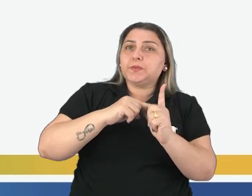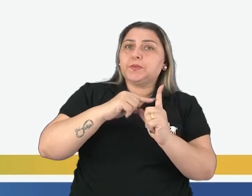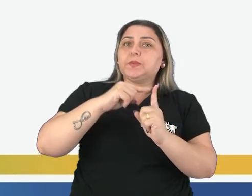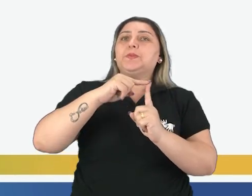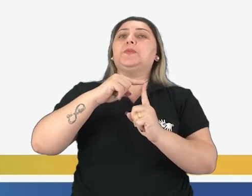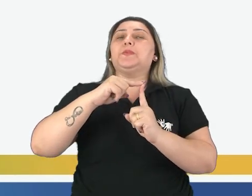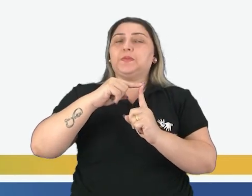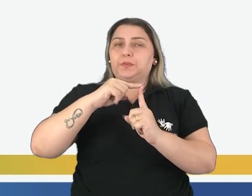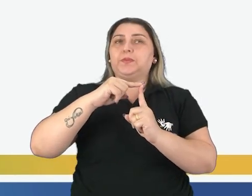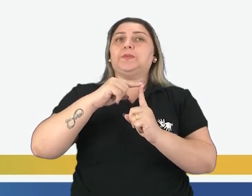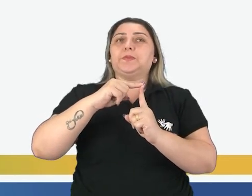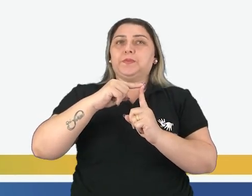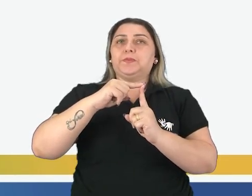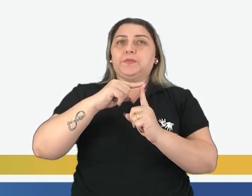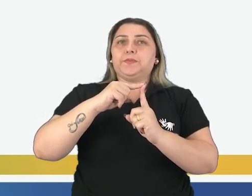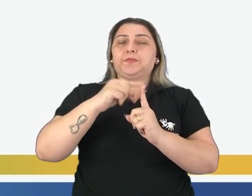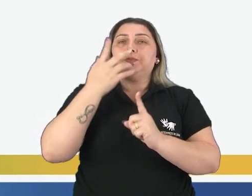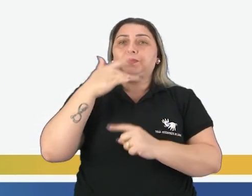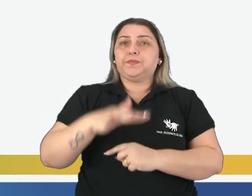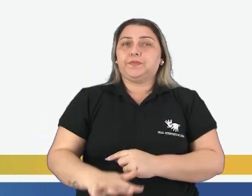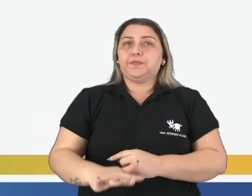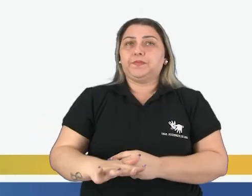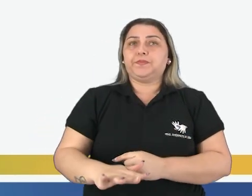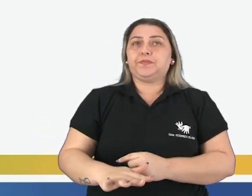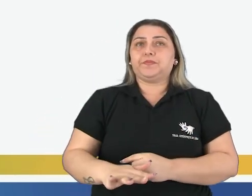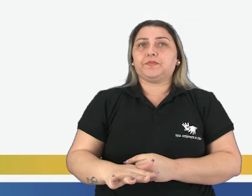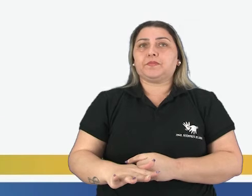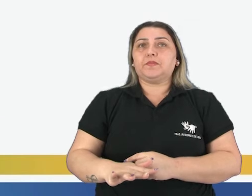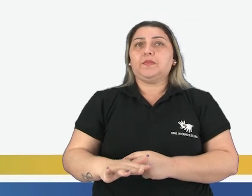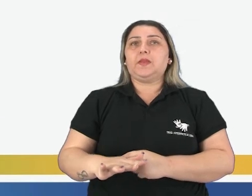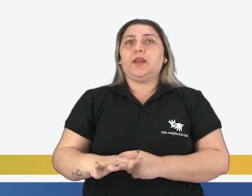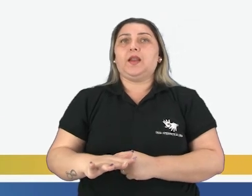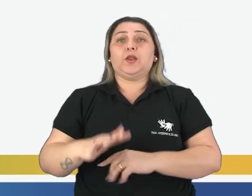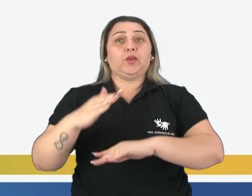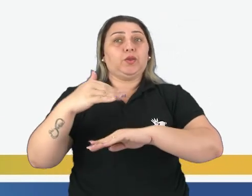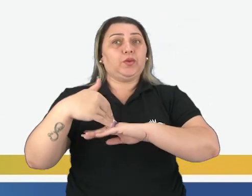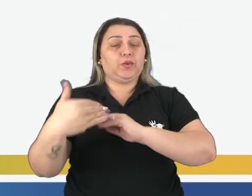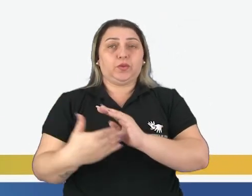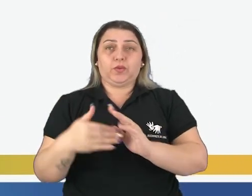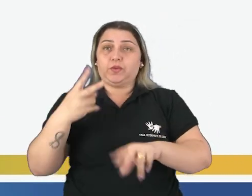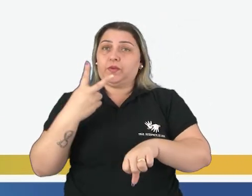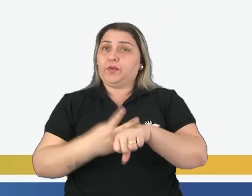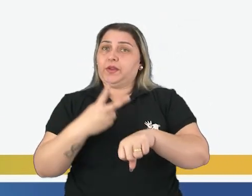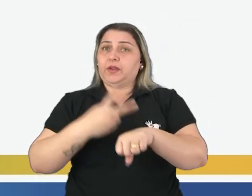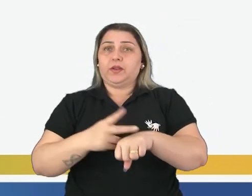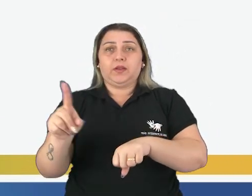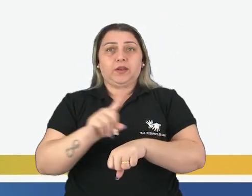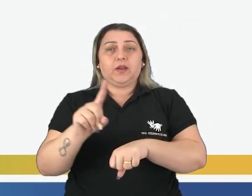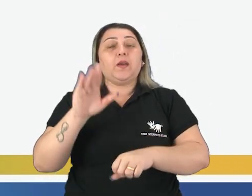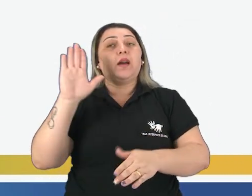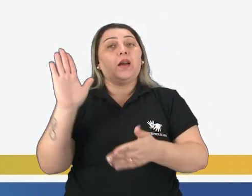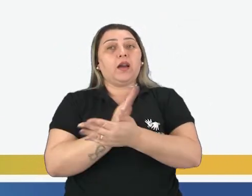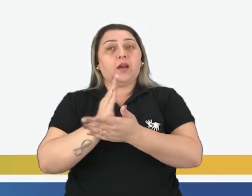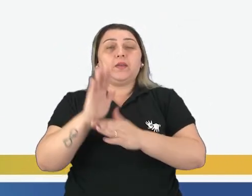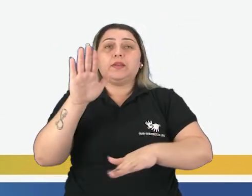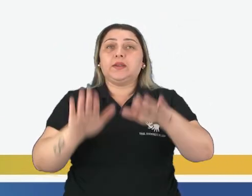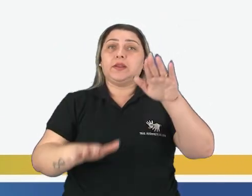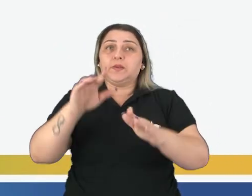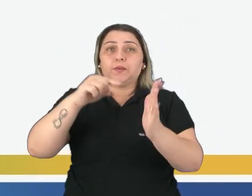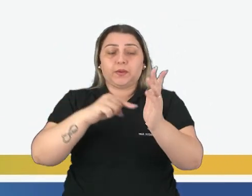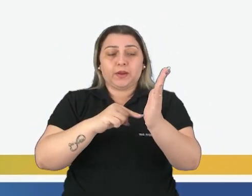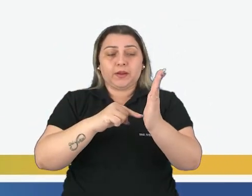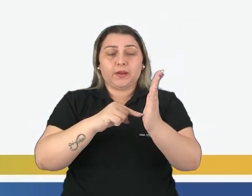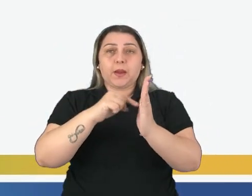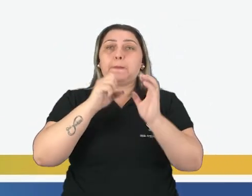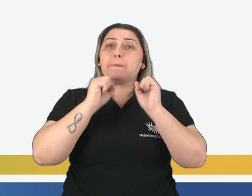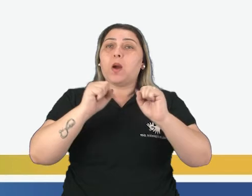temperatura. Então aí, crianças, nem todo tipo de vidro ele pode ser reciclado. Devido a essa alta